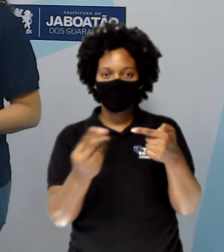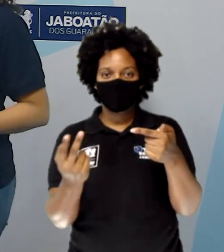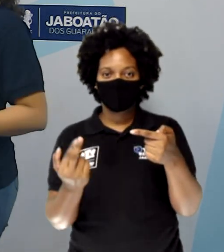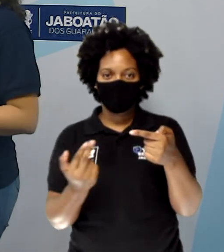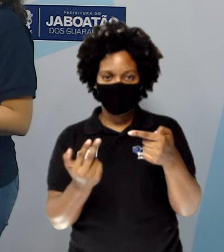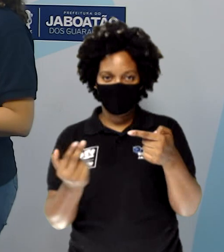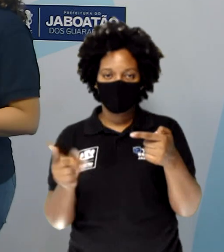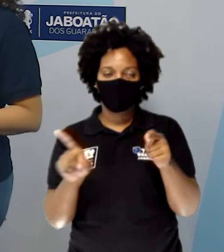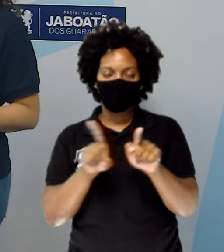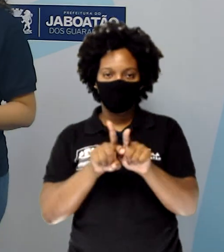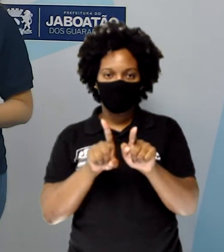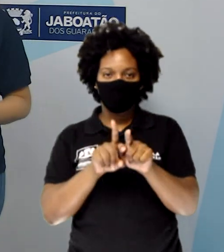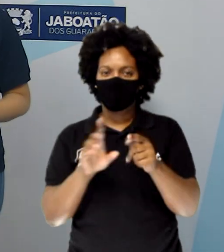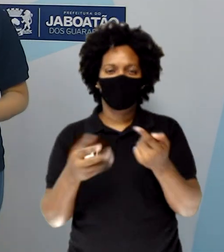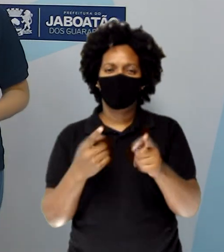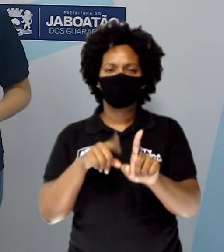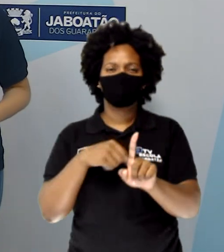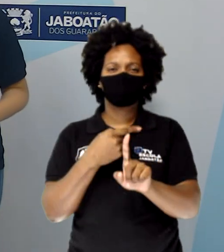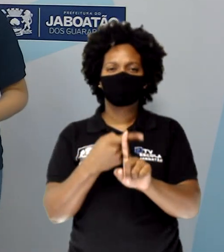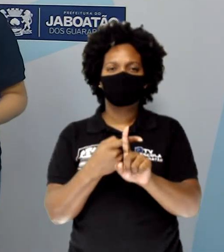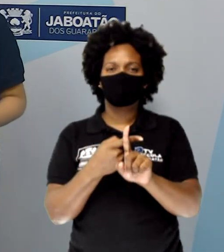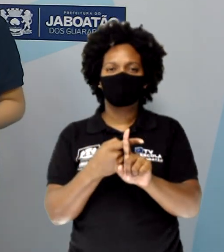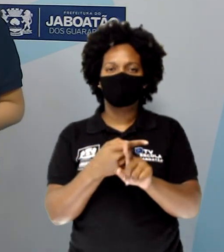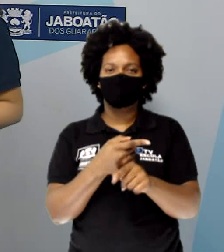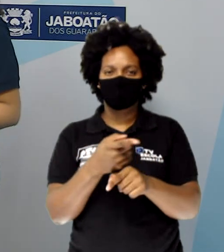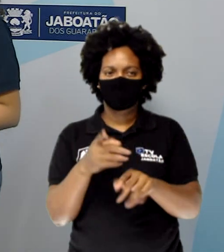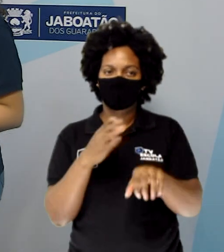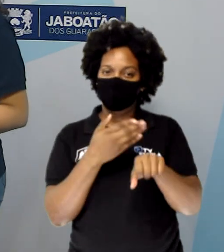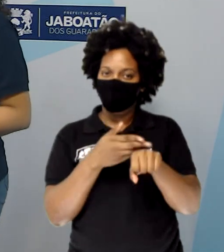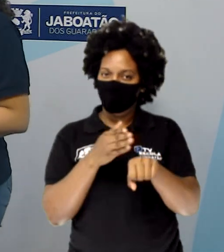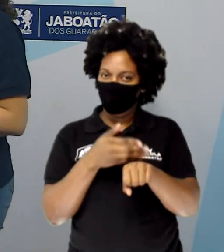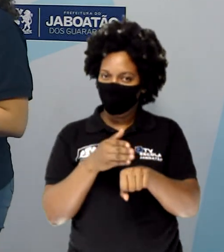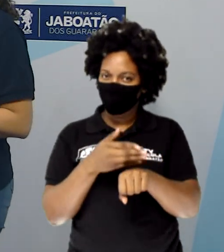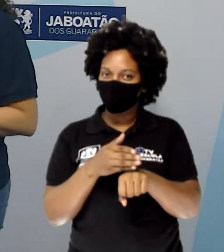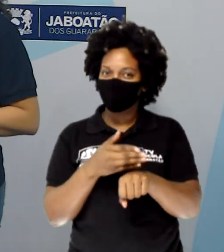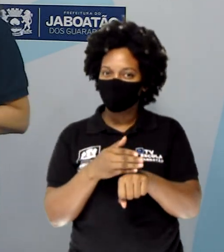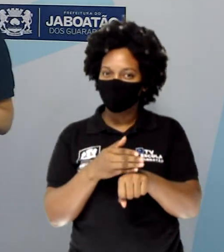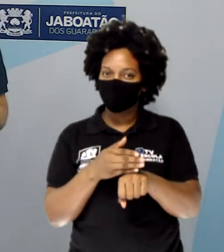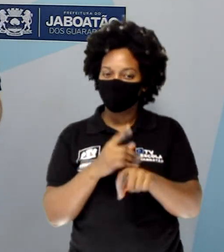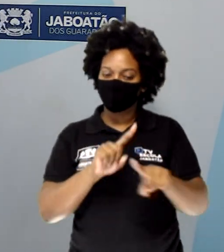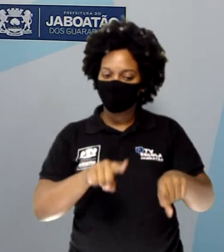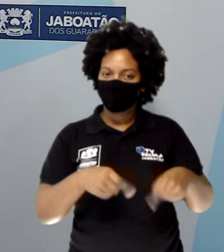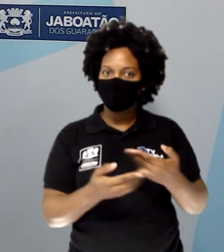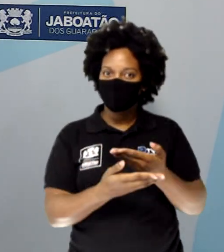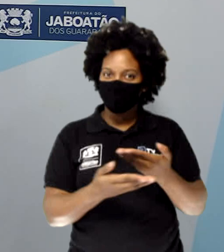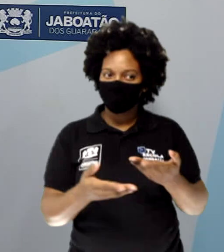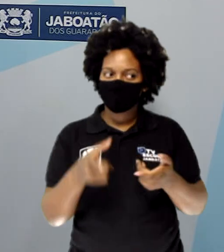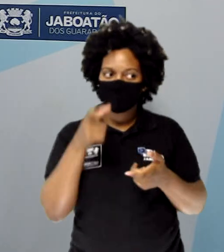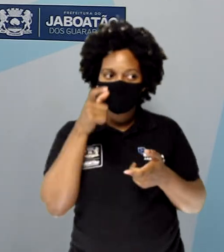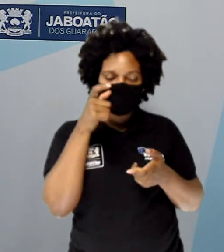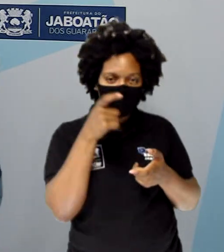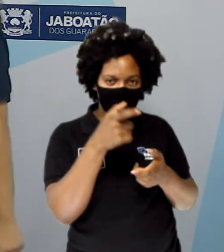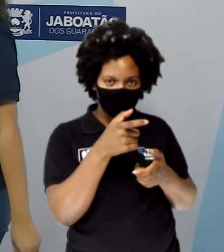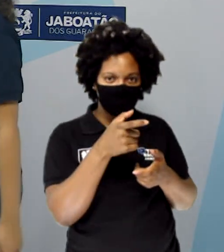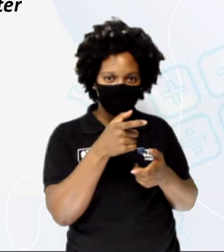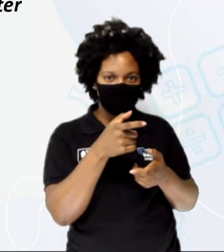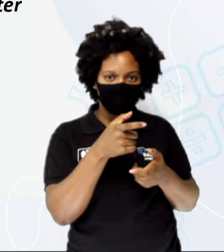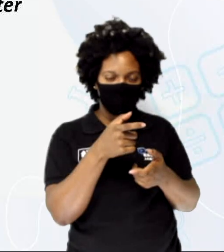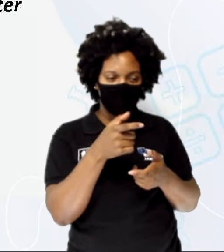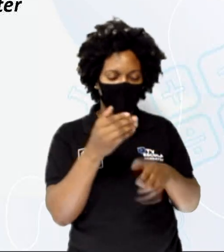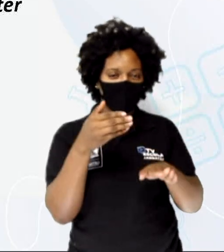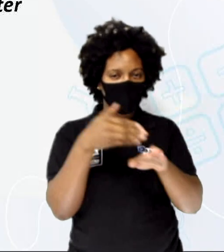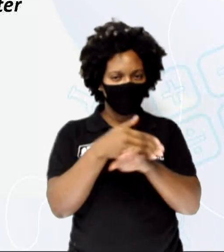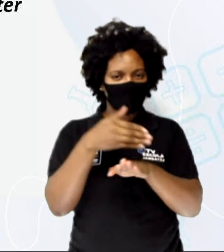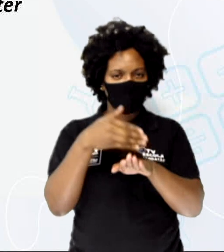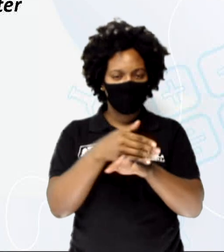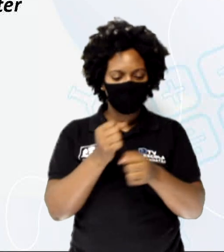soma, eu vou trazer aqui um desafio para ver se você consegue treinar, tá bom? E esse desafio é bem interessante, ó. Para participar da